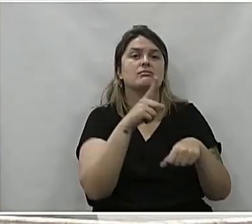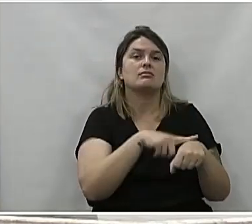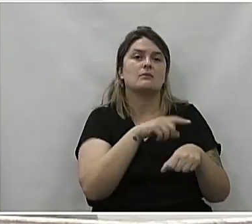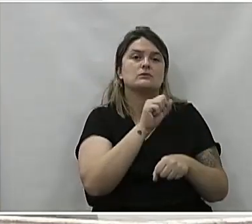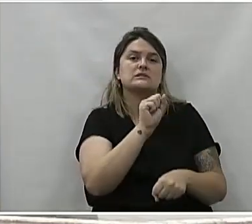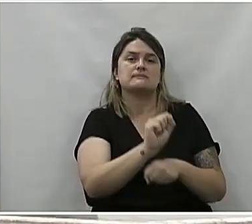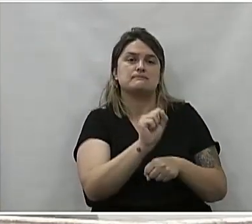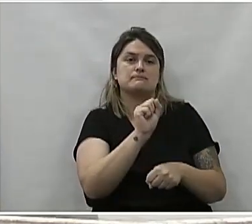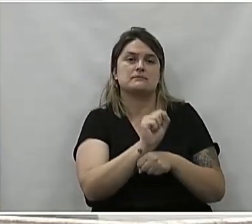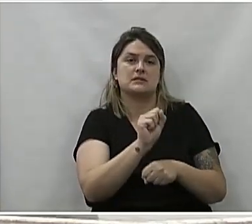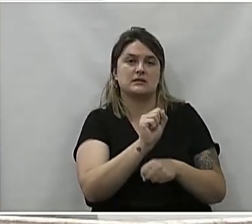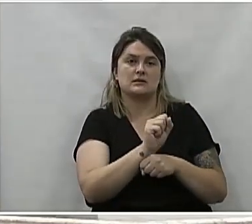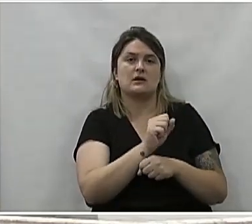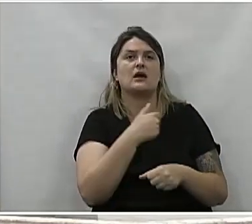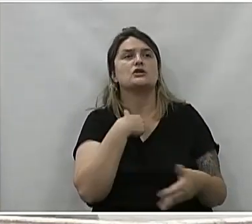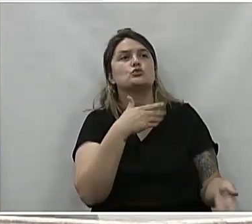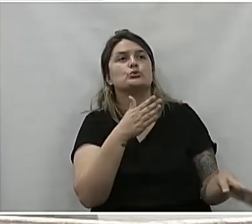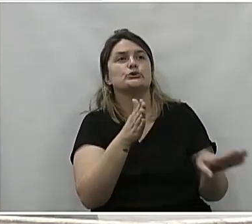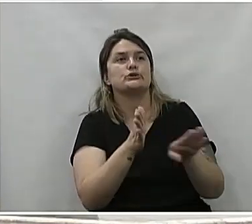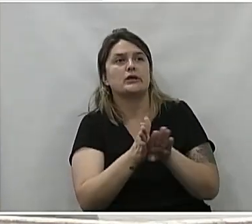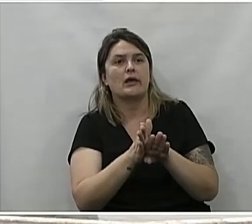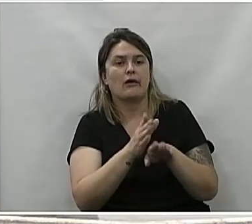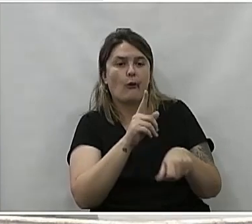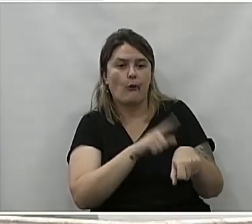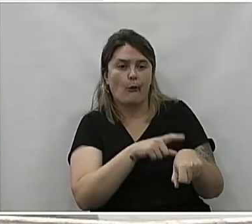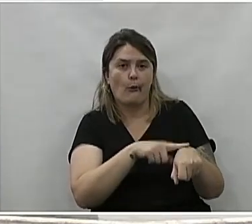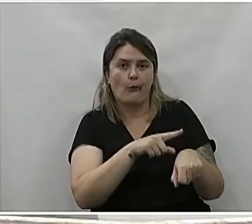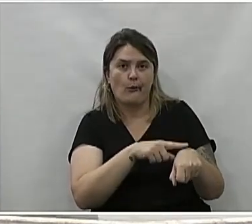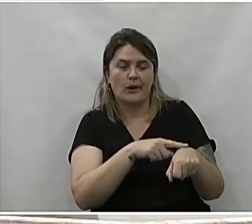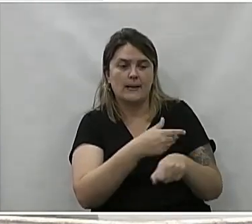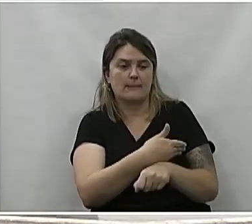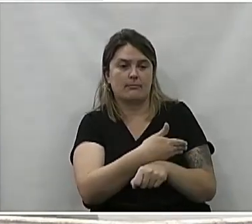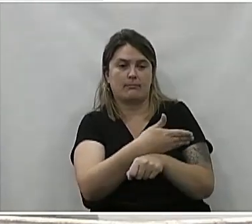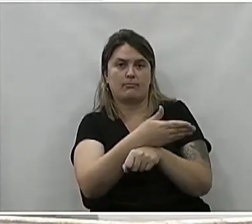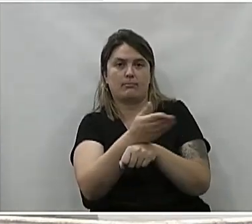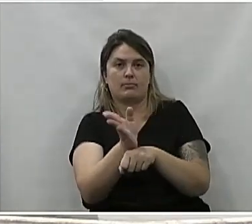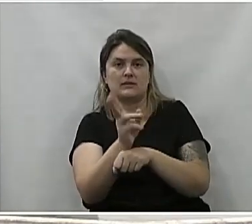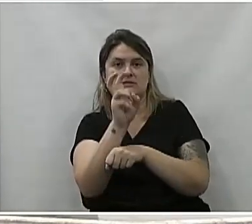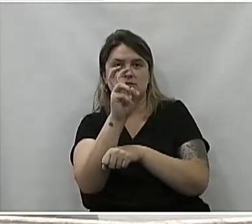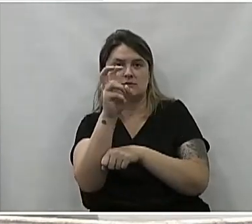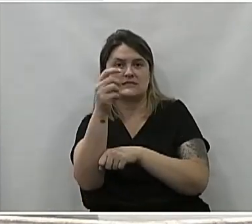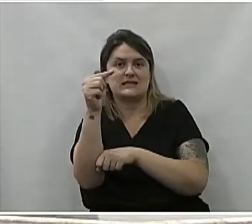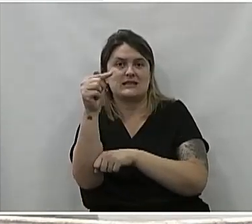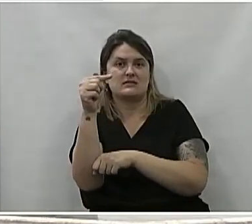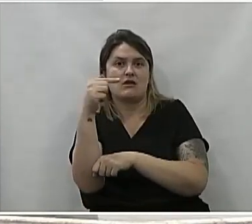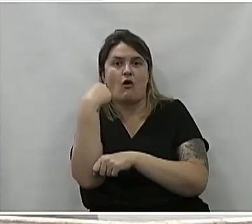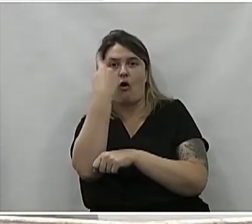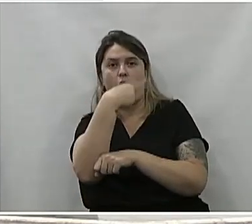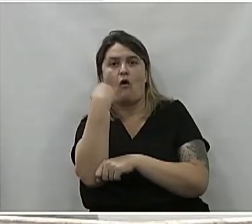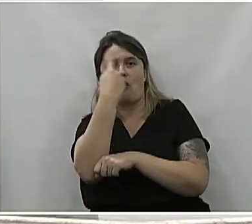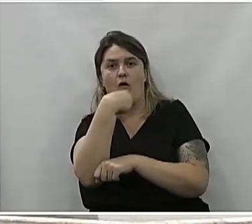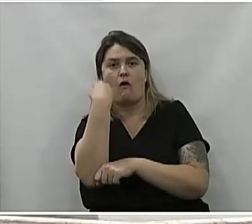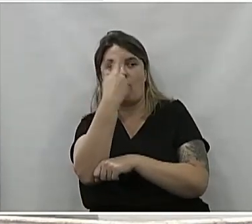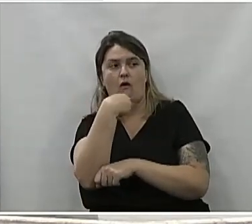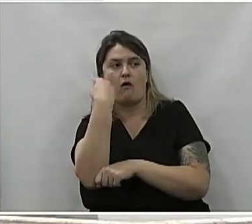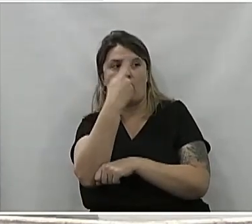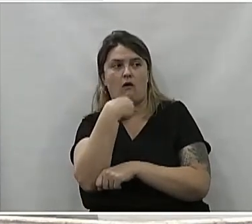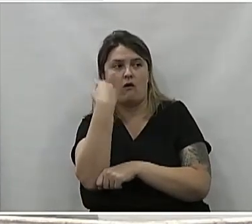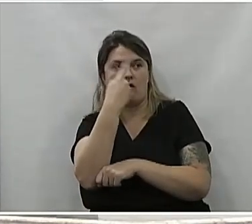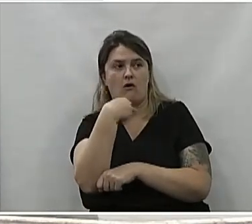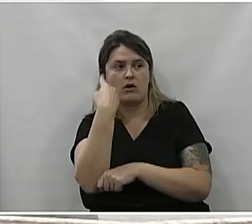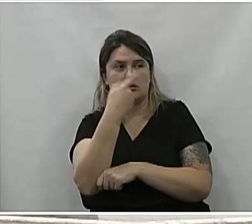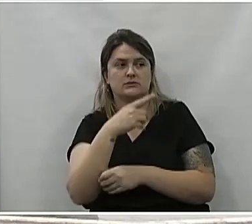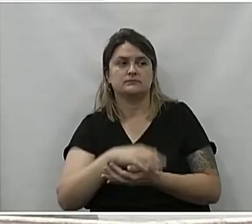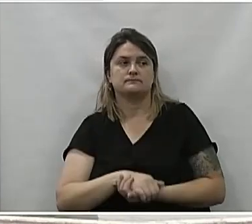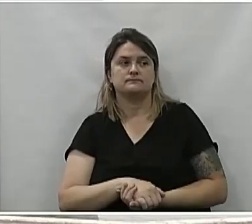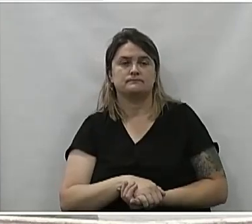Também Cheguei aqui Tal hora Já estou aqui Quatro Cinco Seis Sete Horas Então a gente Também como